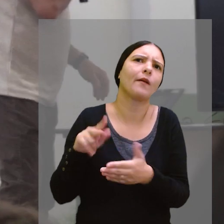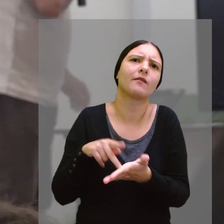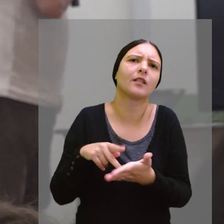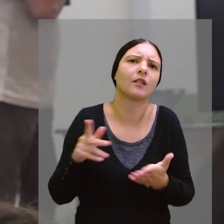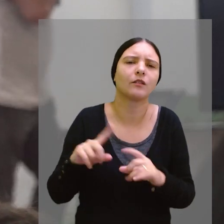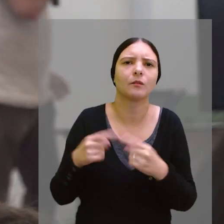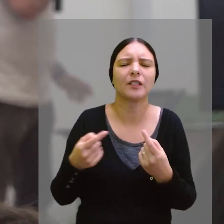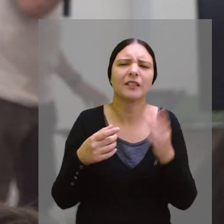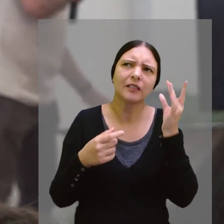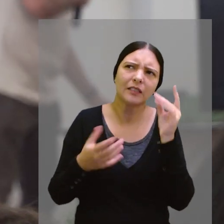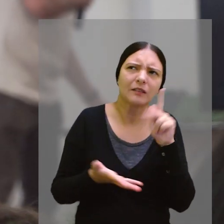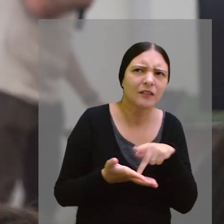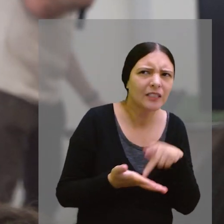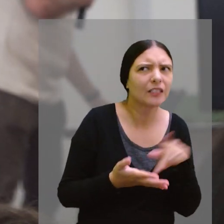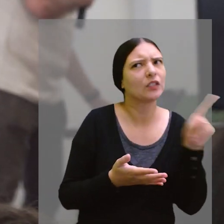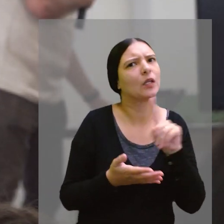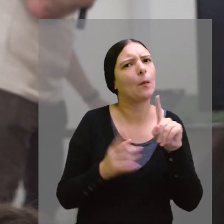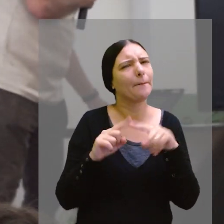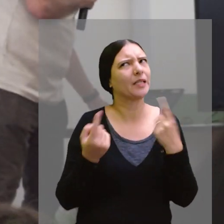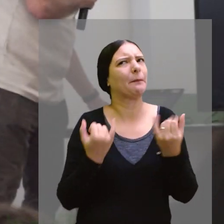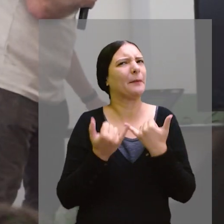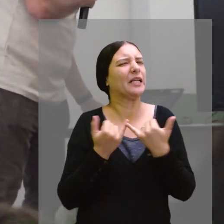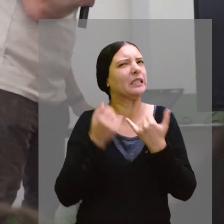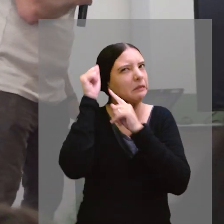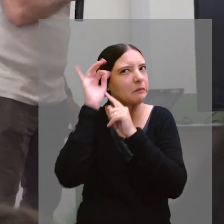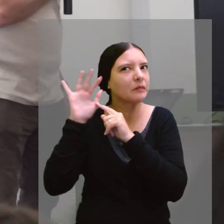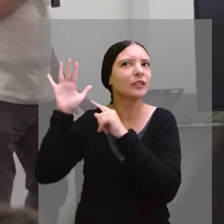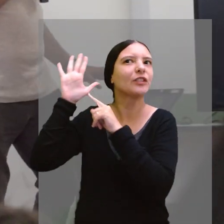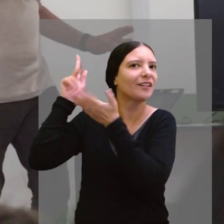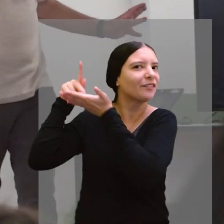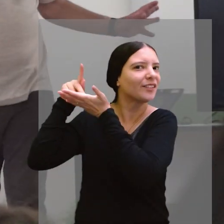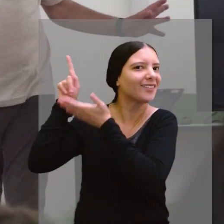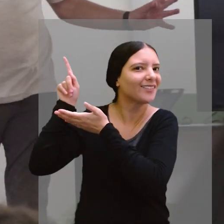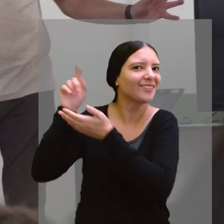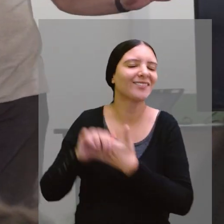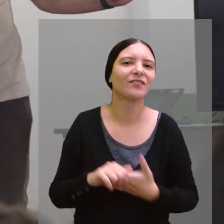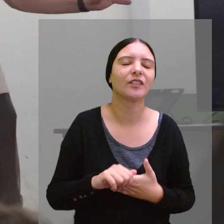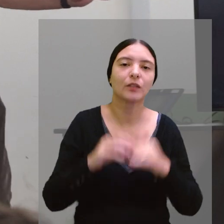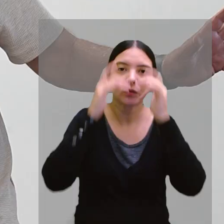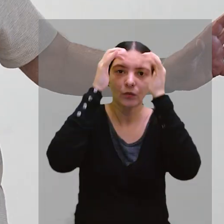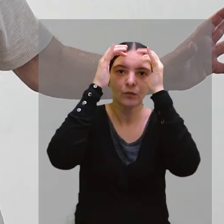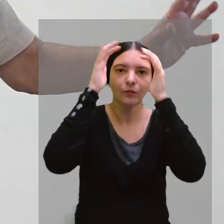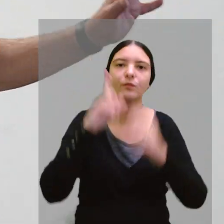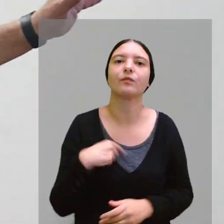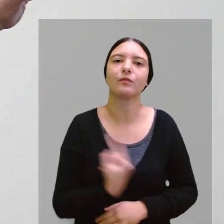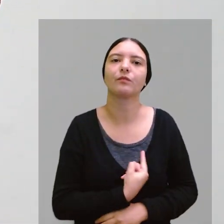uma realidade ao mesmo tempo real e imaginária. O cérebro da gente